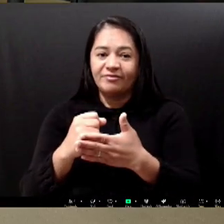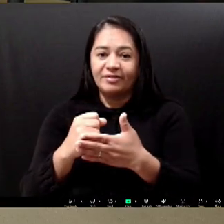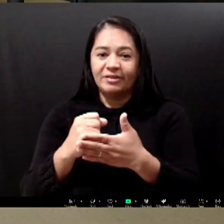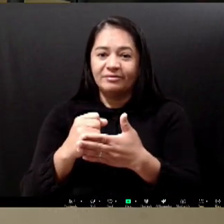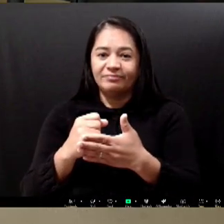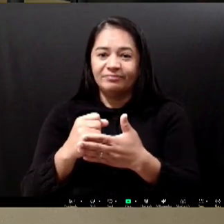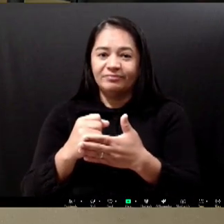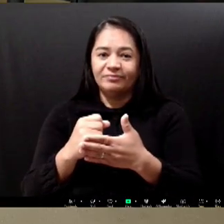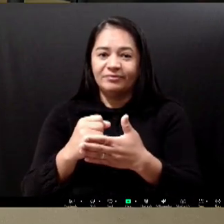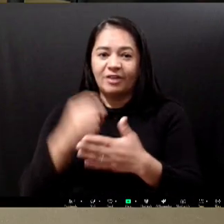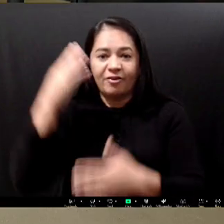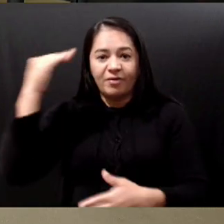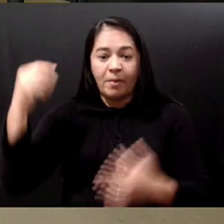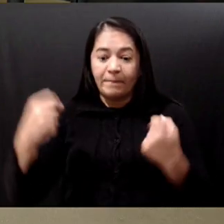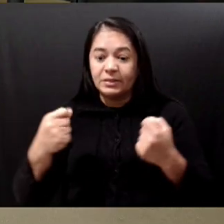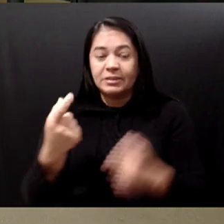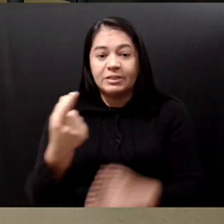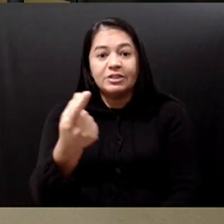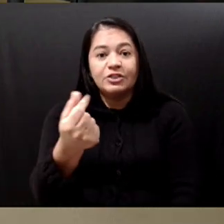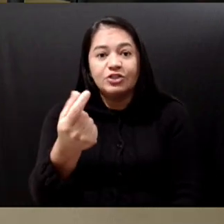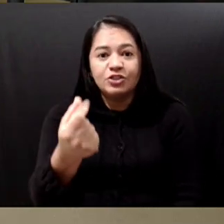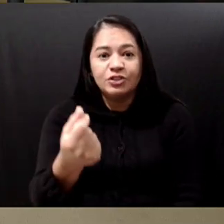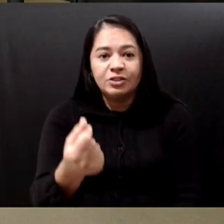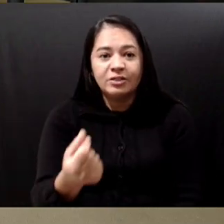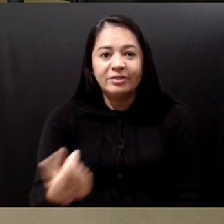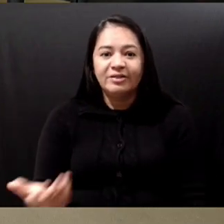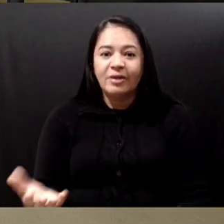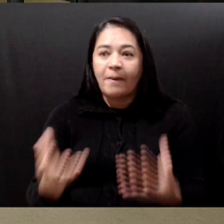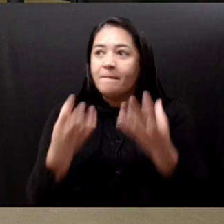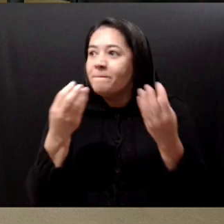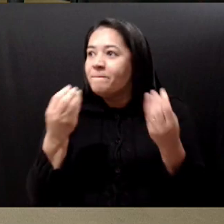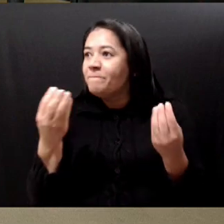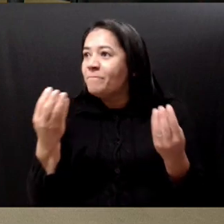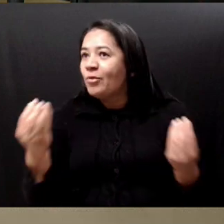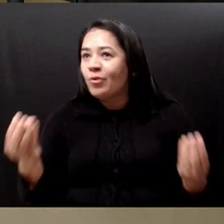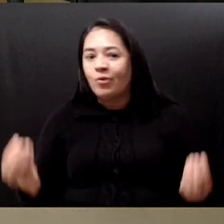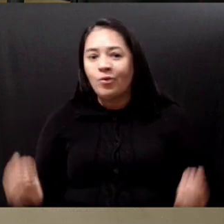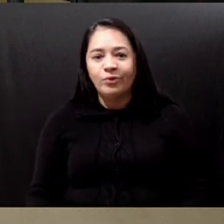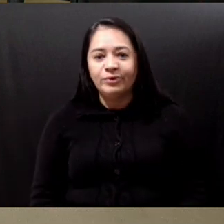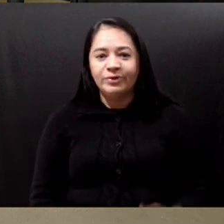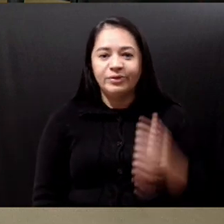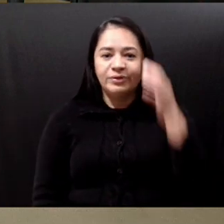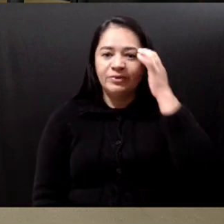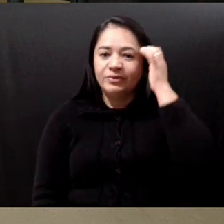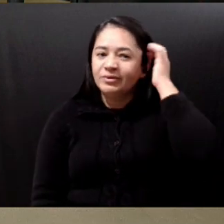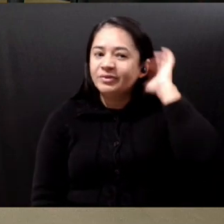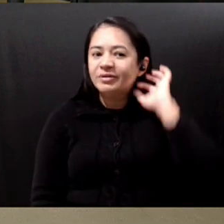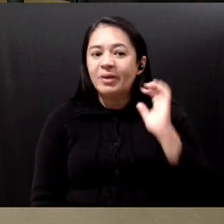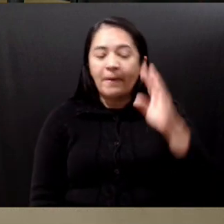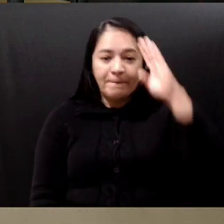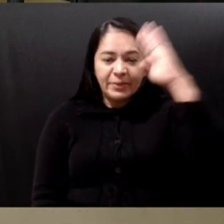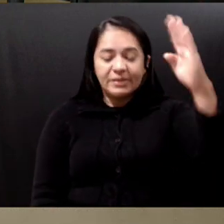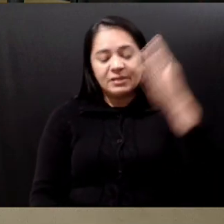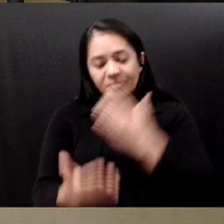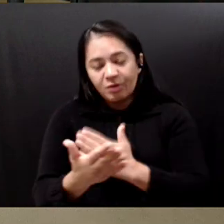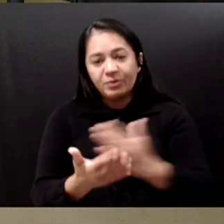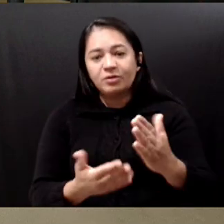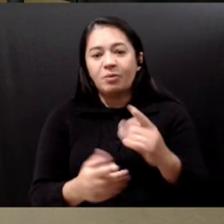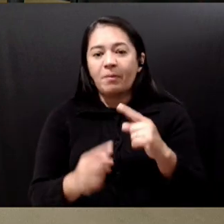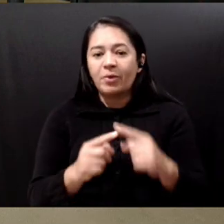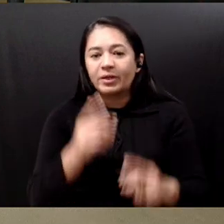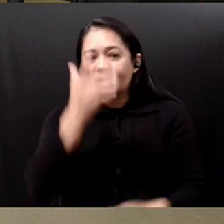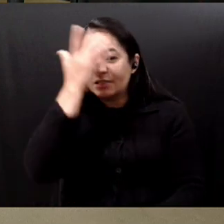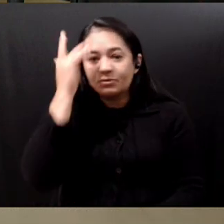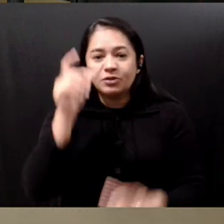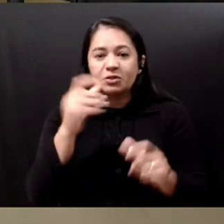E Exato. muito. Especialmente no começo, que ninguém te conhece. Exato. Quanto mais desconhecido você é, mais caro fica as pessoas te conhecerem.